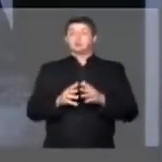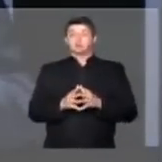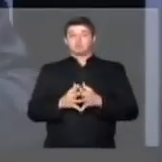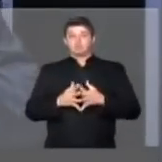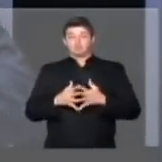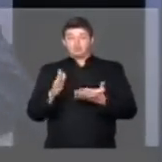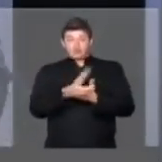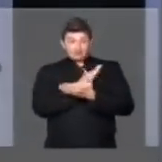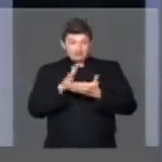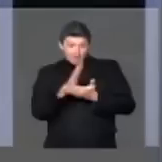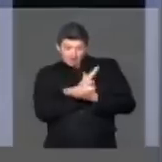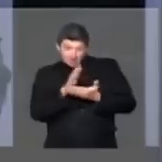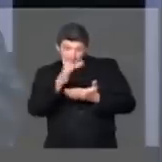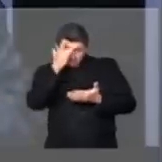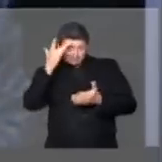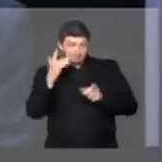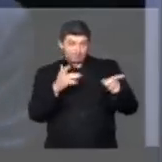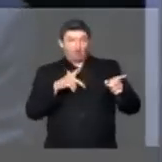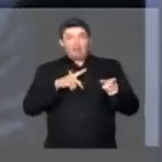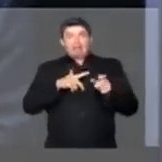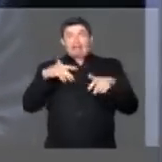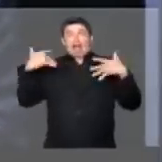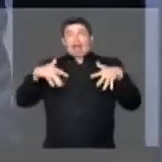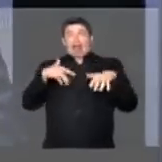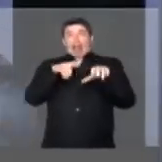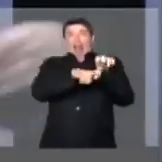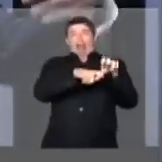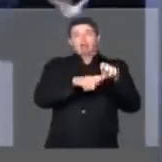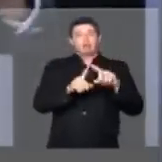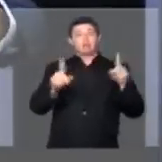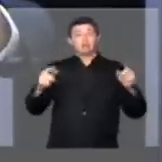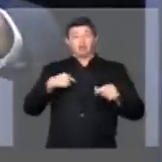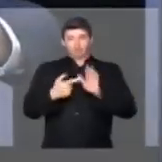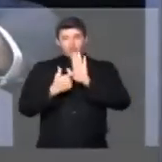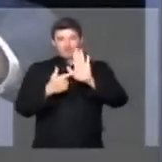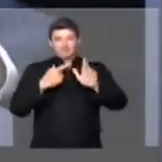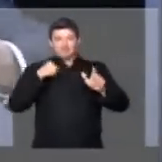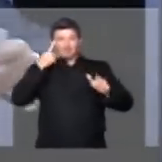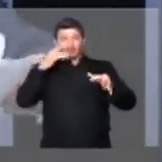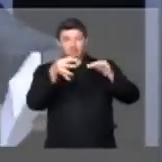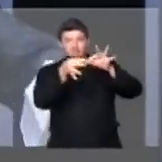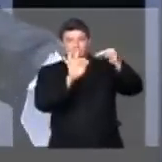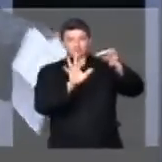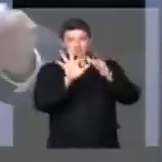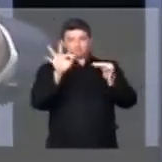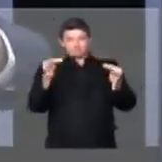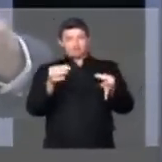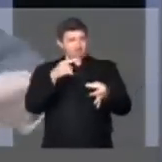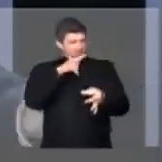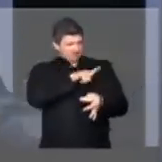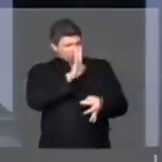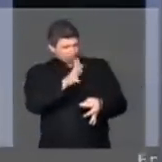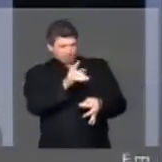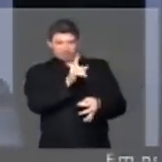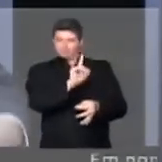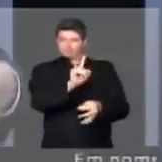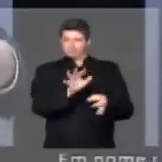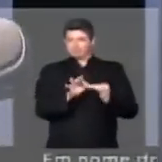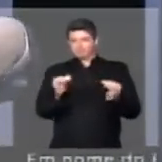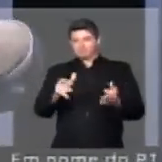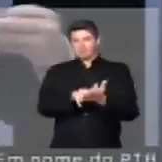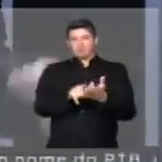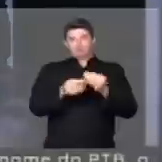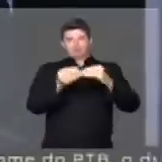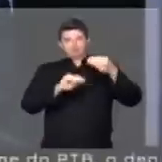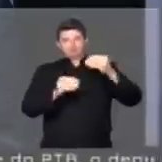que alguns são reféns. Agora eu vou mostrar aqui, ó. Vocês não ganharam, não.